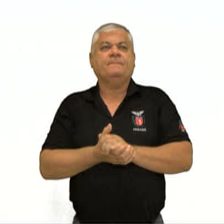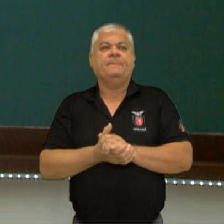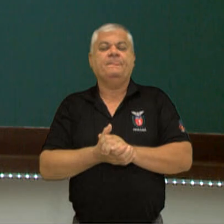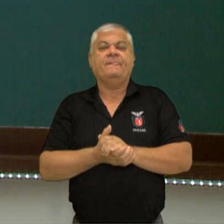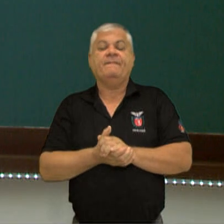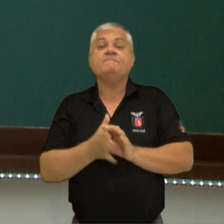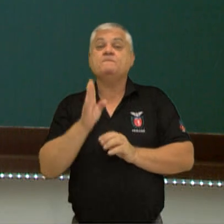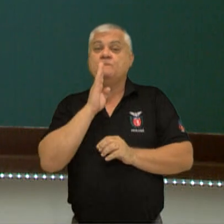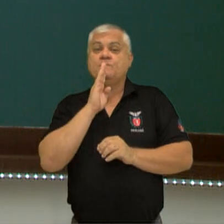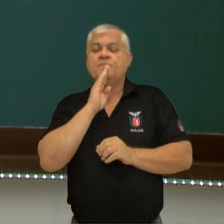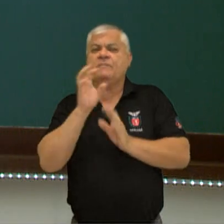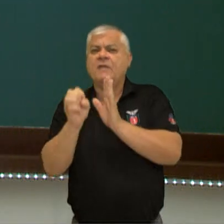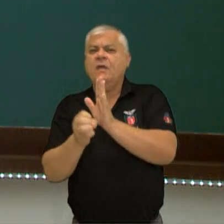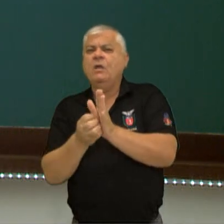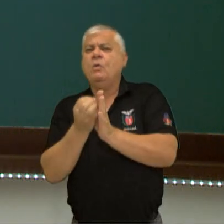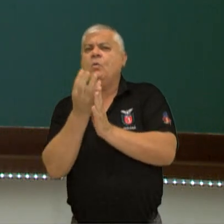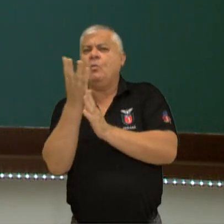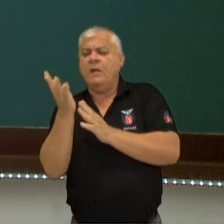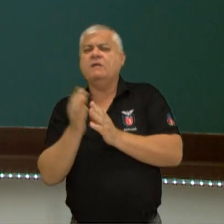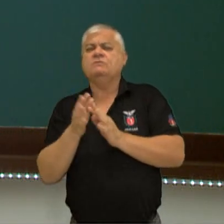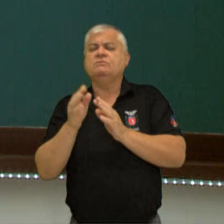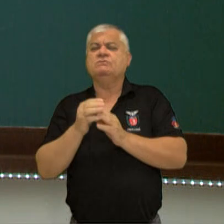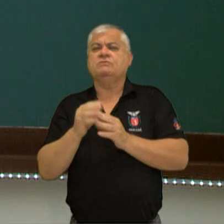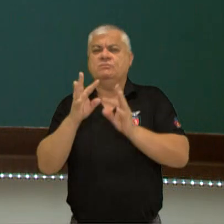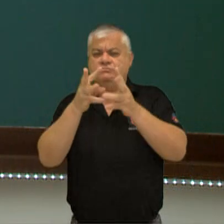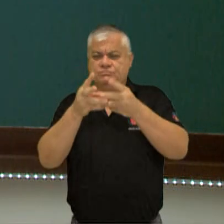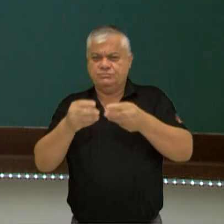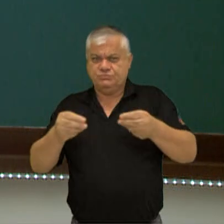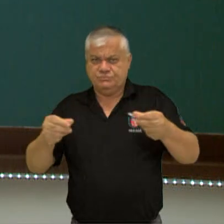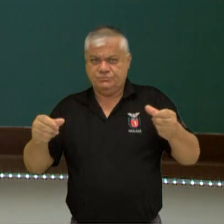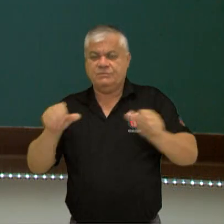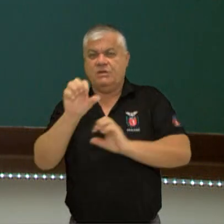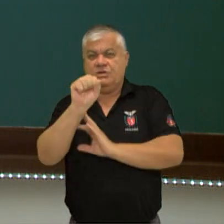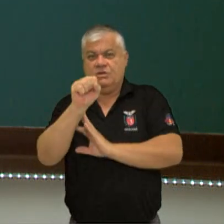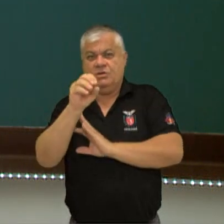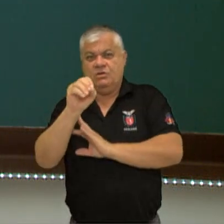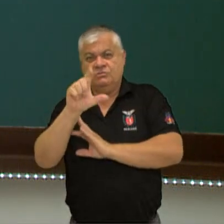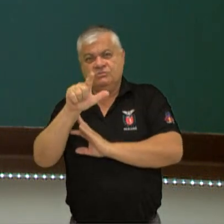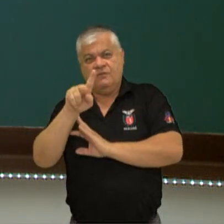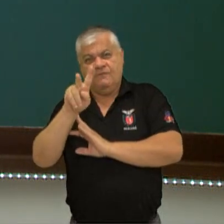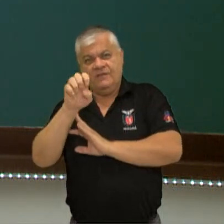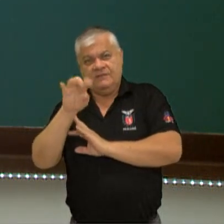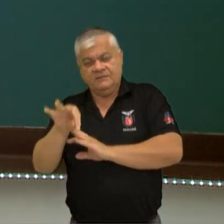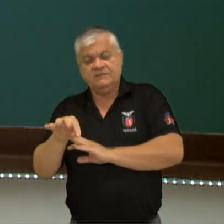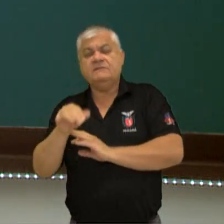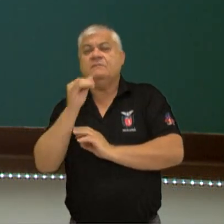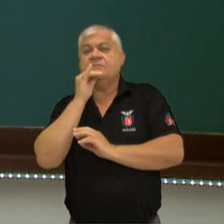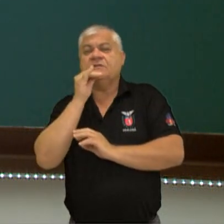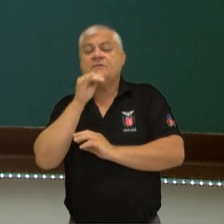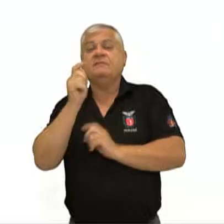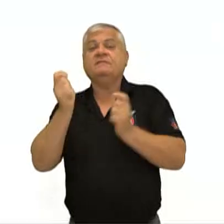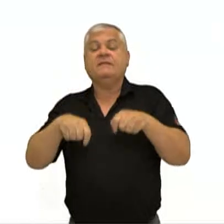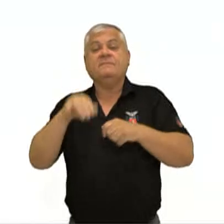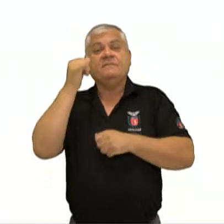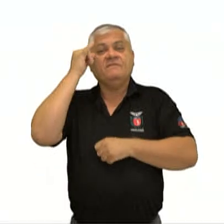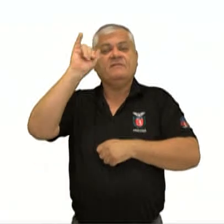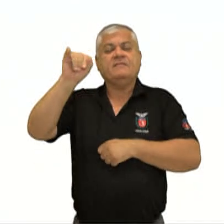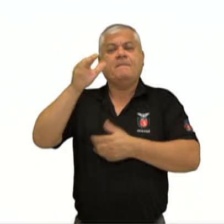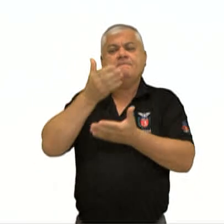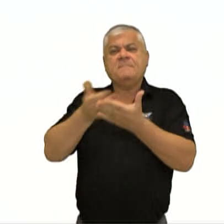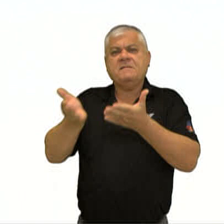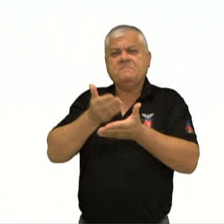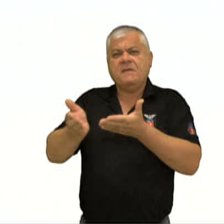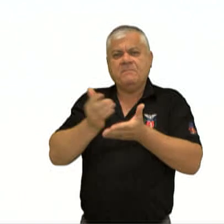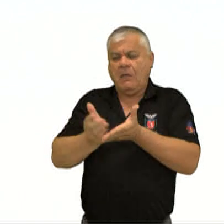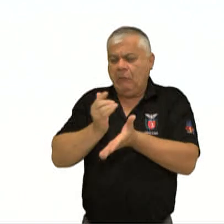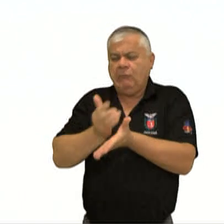Ao conhecer o coeficiente de solubilidade do solvente em relação a determinado soluto, podemos evitar perdas ou